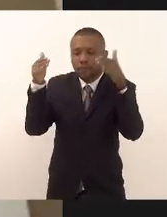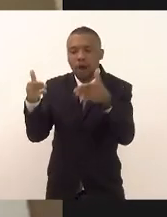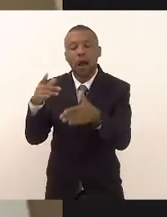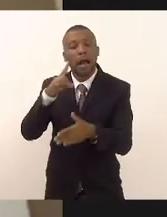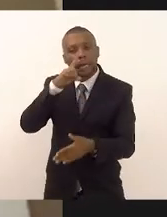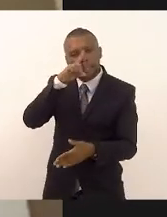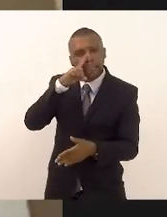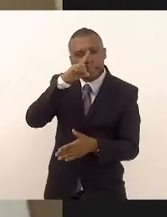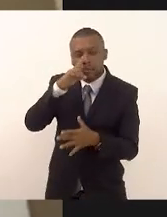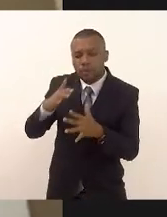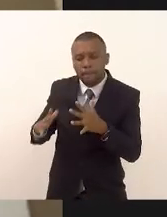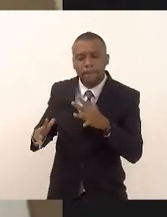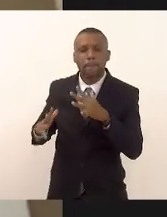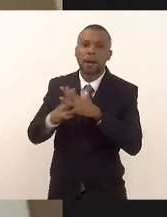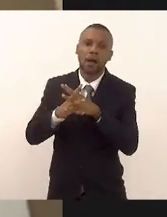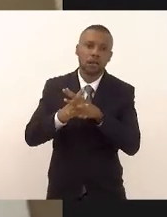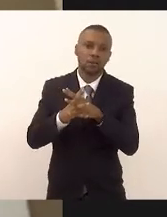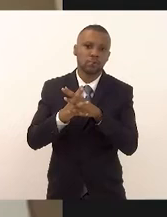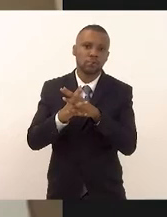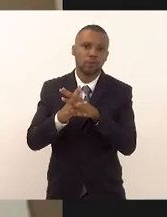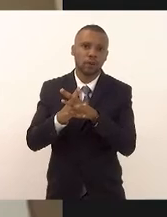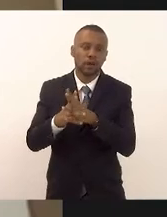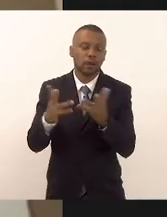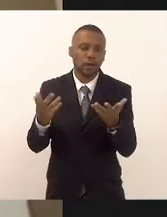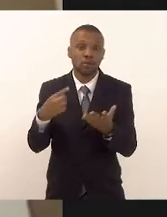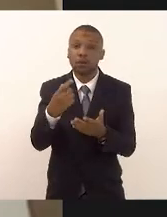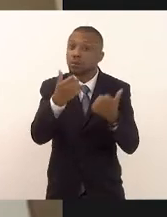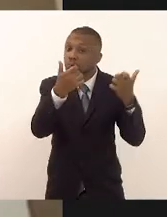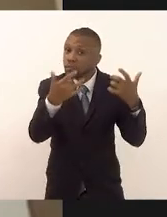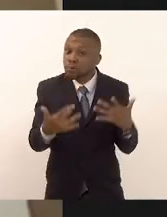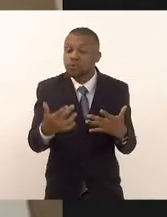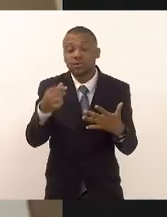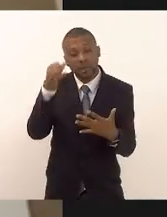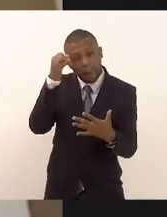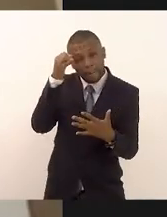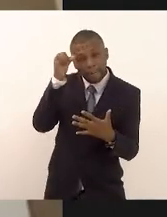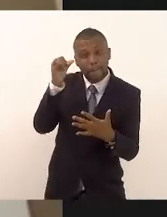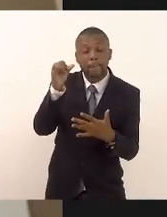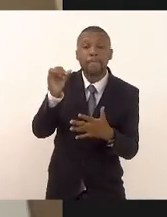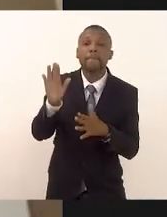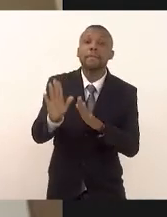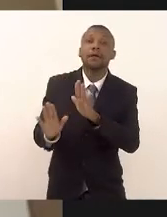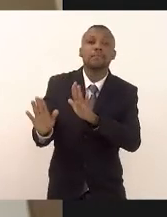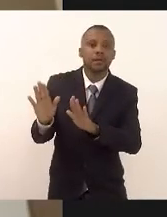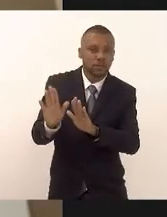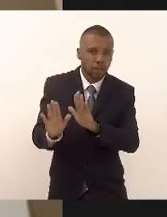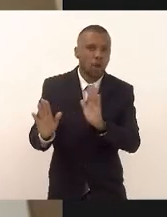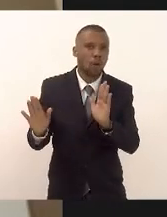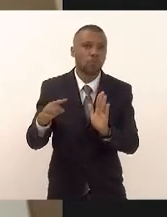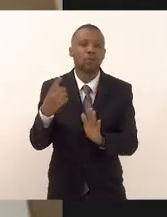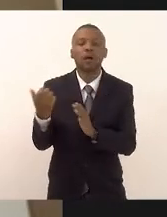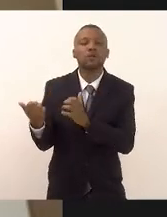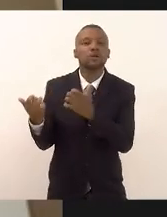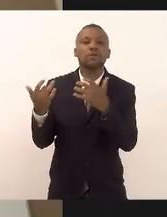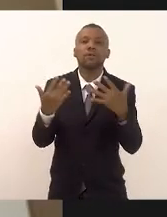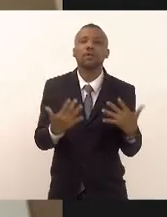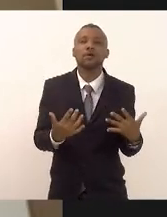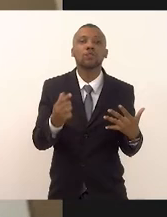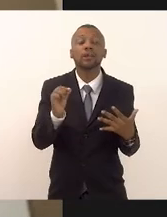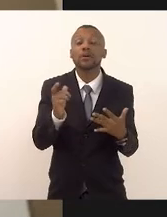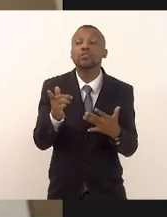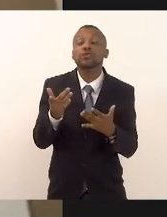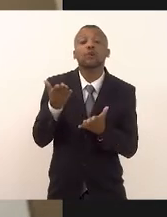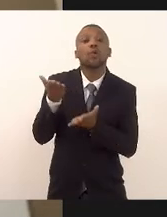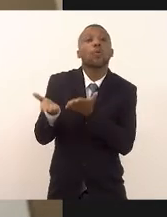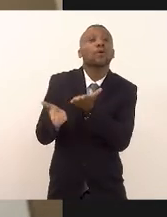riscos máximos, nós estamos falando de prevenção, nós estamos falando de